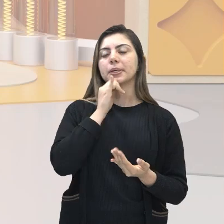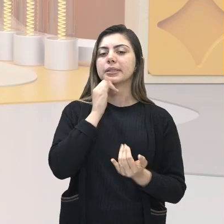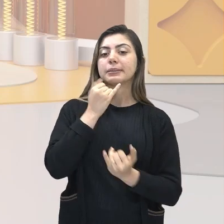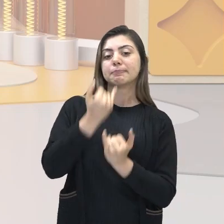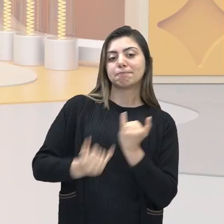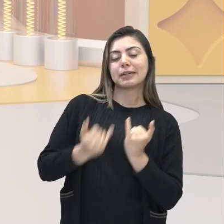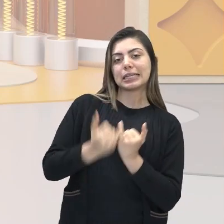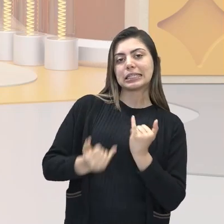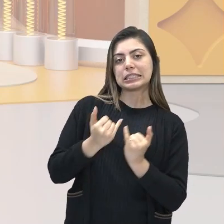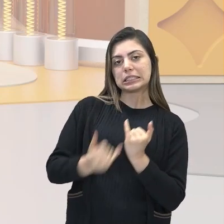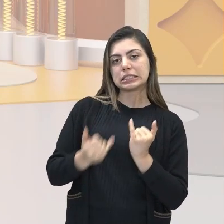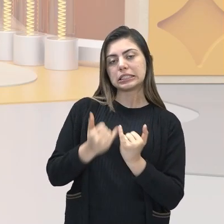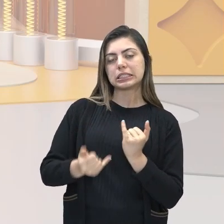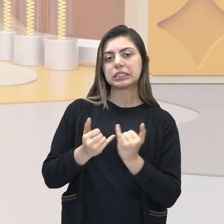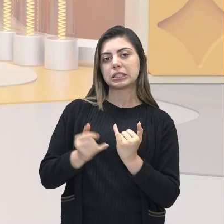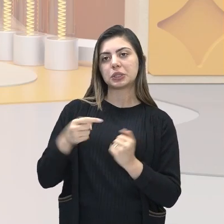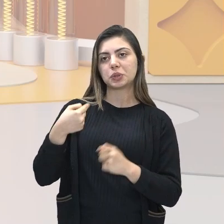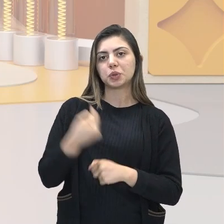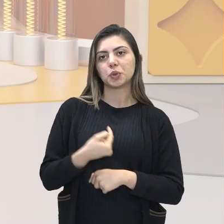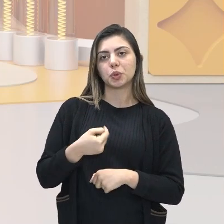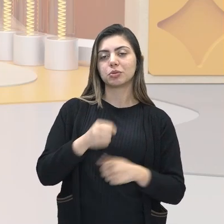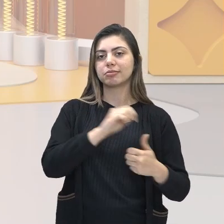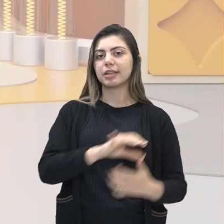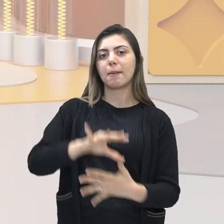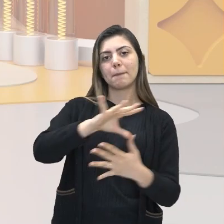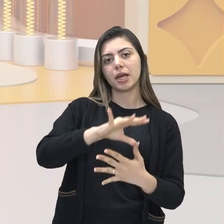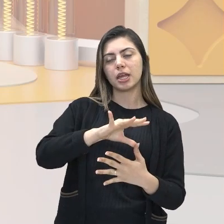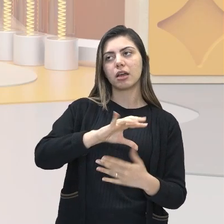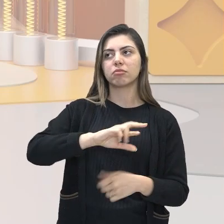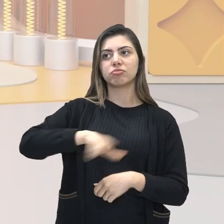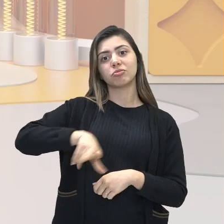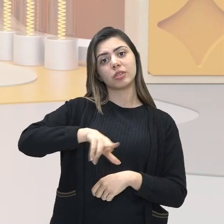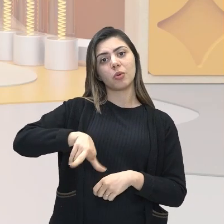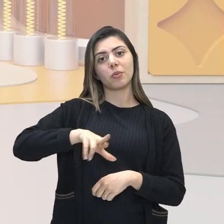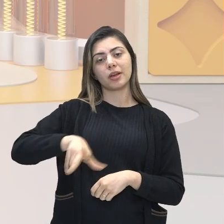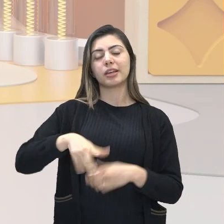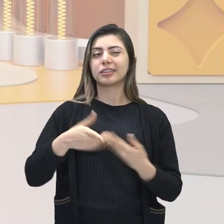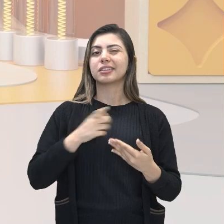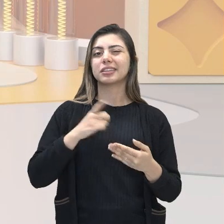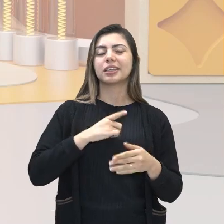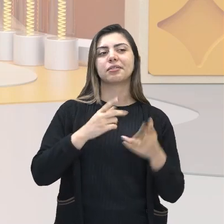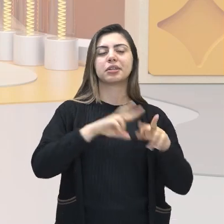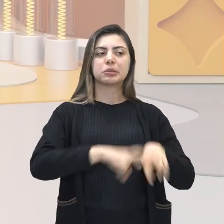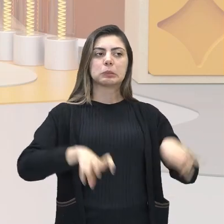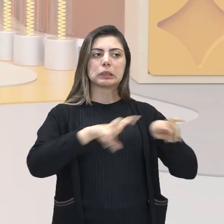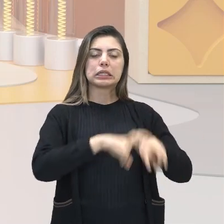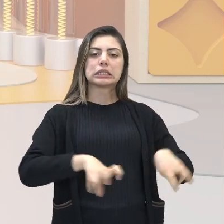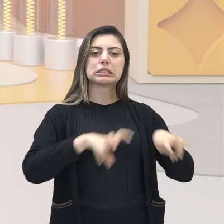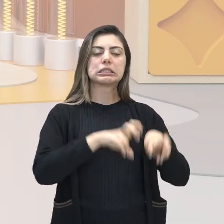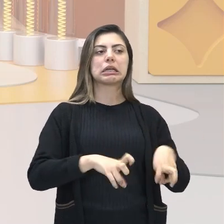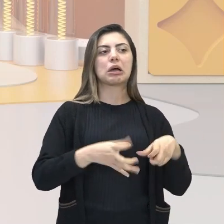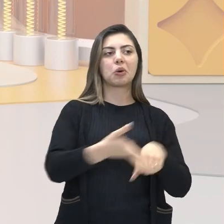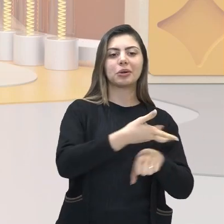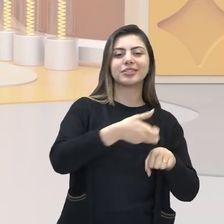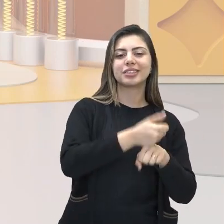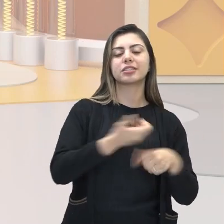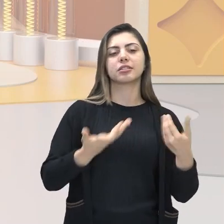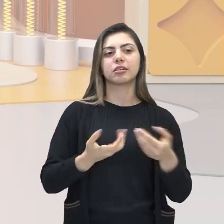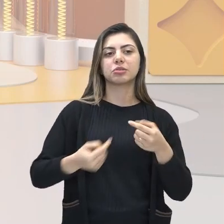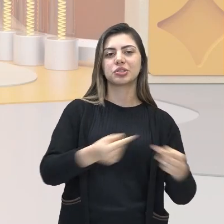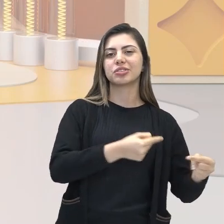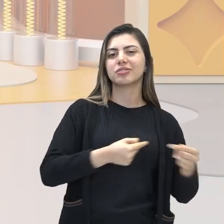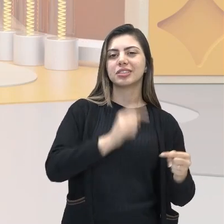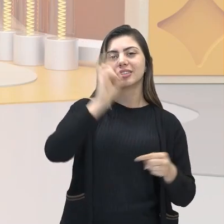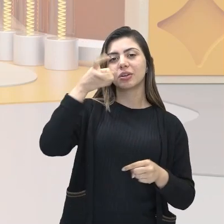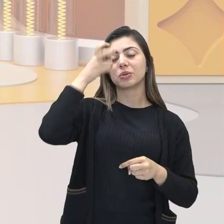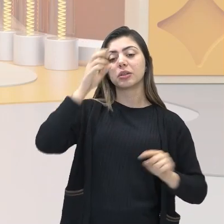como foi aí, né, a história da América, por exemplo, de colonização, de exploração, de conflitos ali culturais,